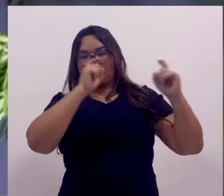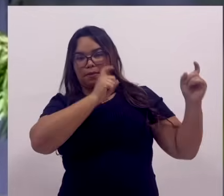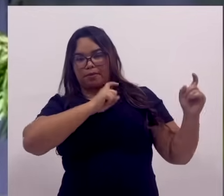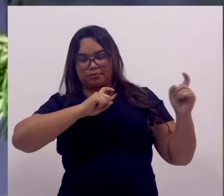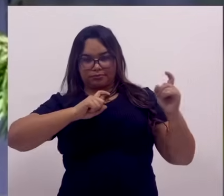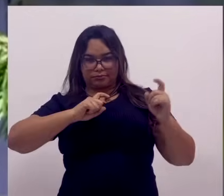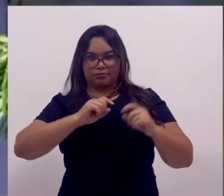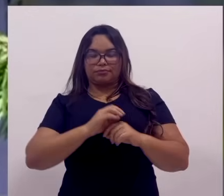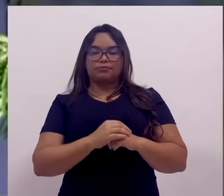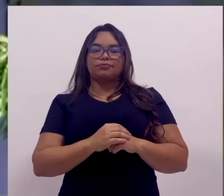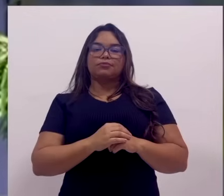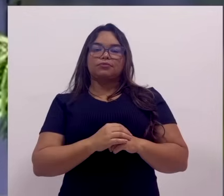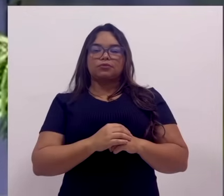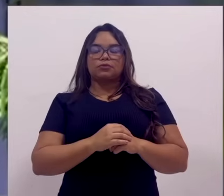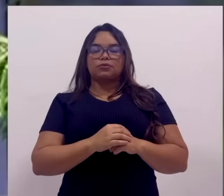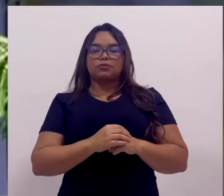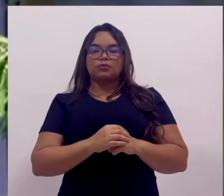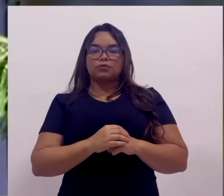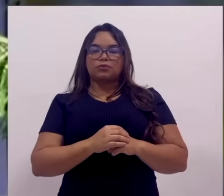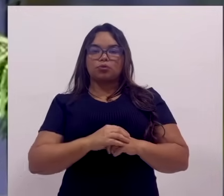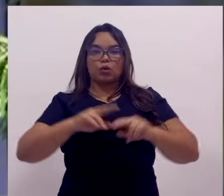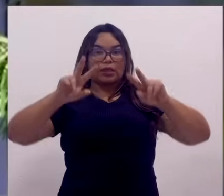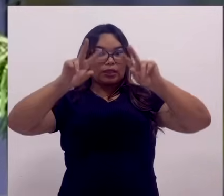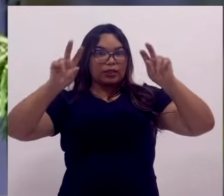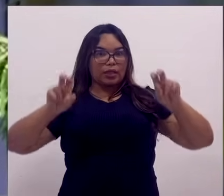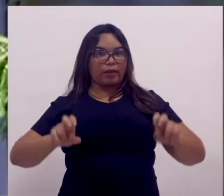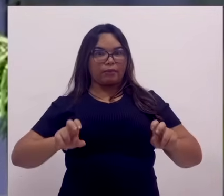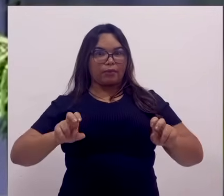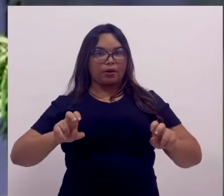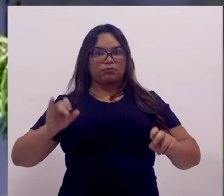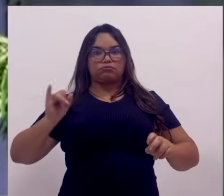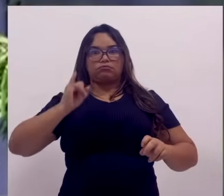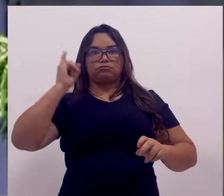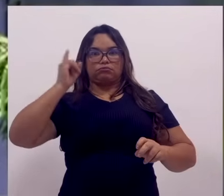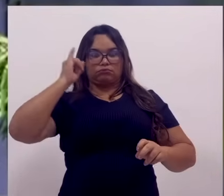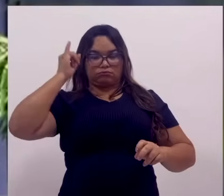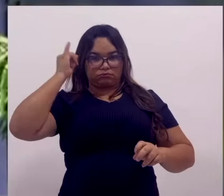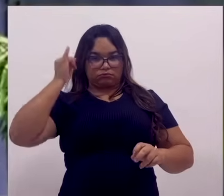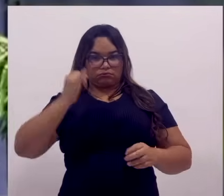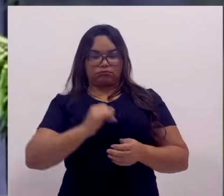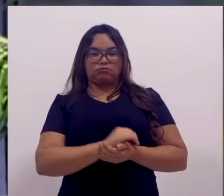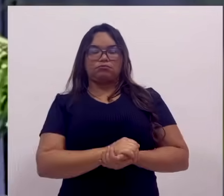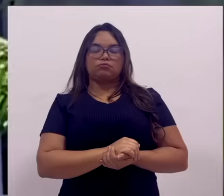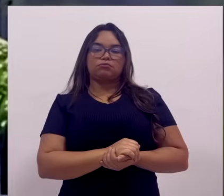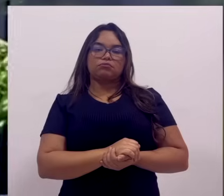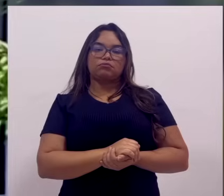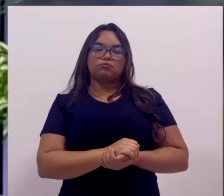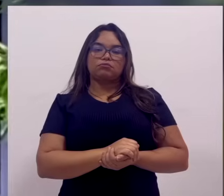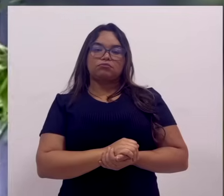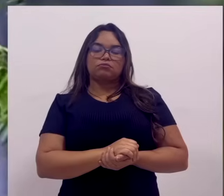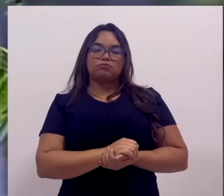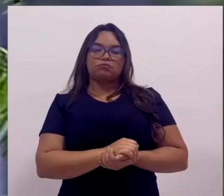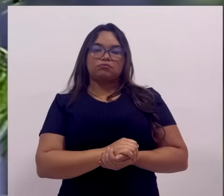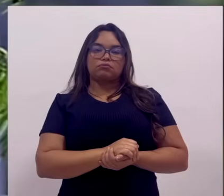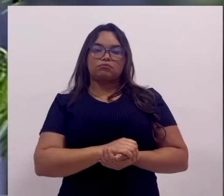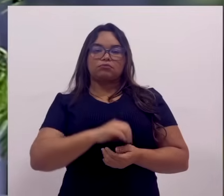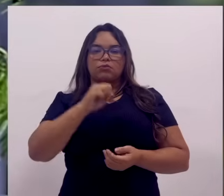isso um pouco mais adiante. Um assunto crucial que foi sola scriptura.